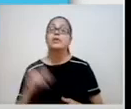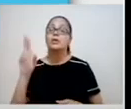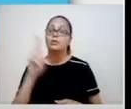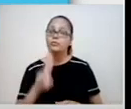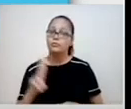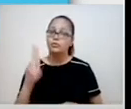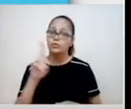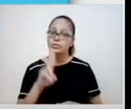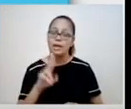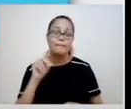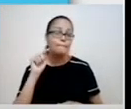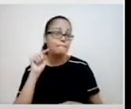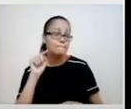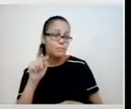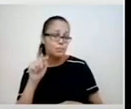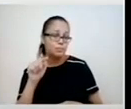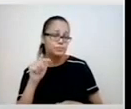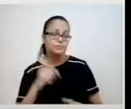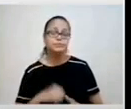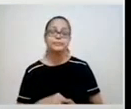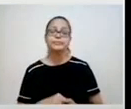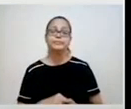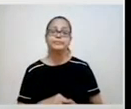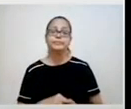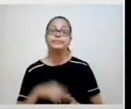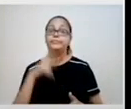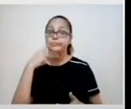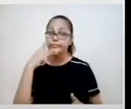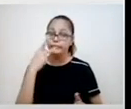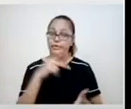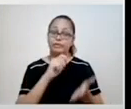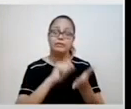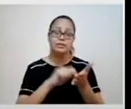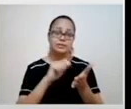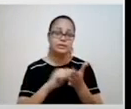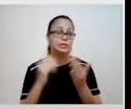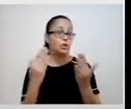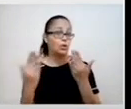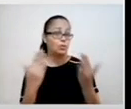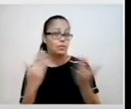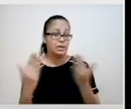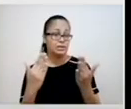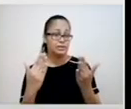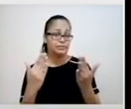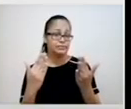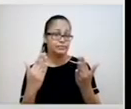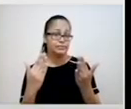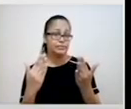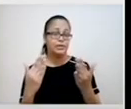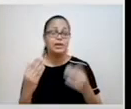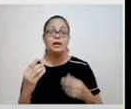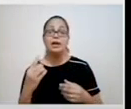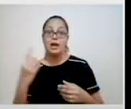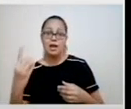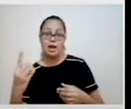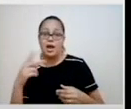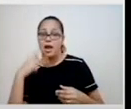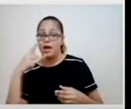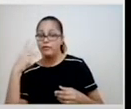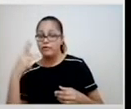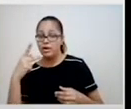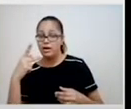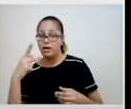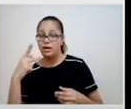vou usar, por exemplo, a pontuação. A fala escrita, novamente, olha outra comparação. A fala, então, ela está dentro de um contexto. Eu